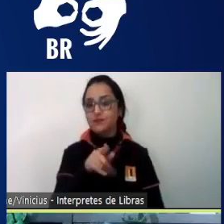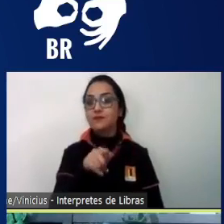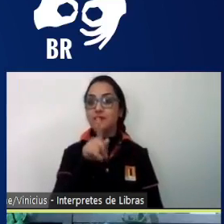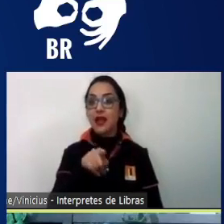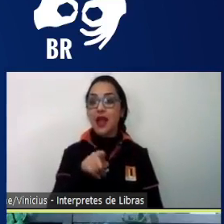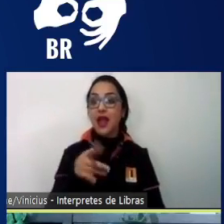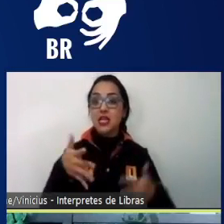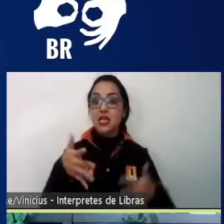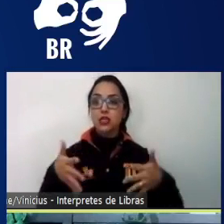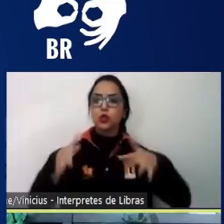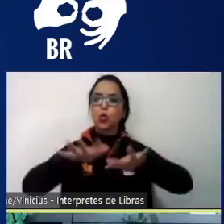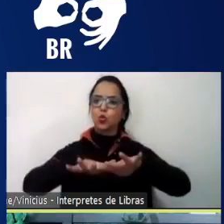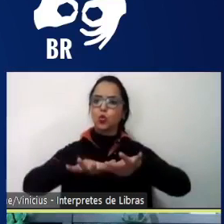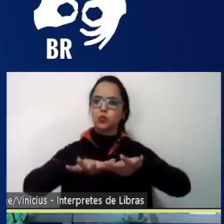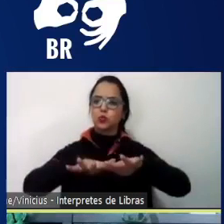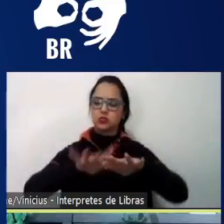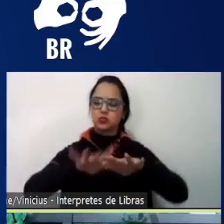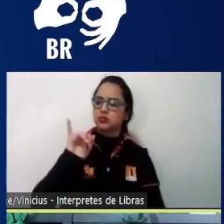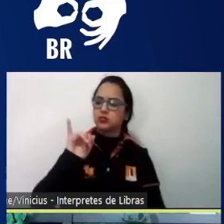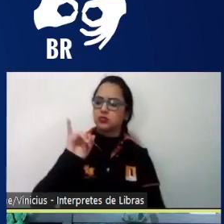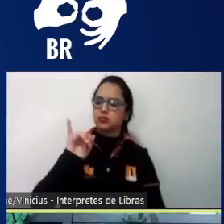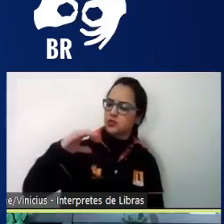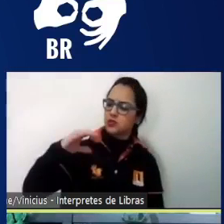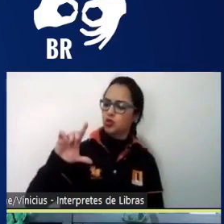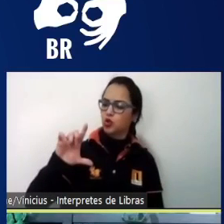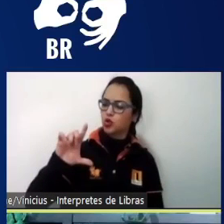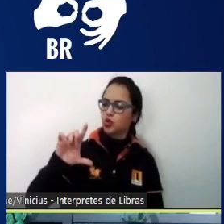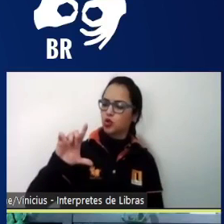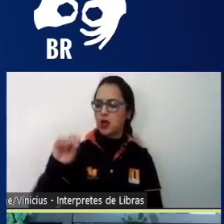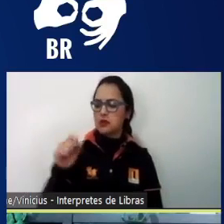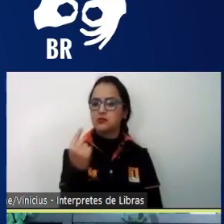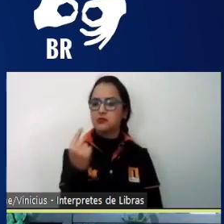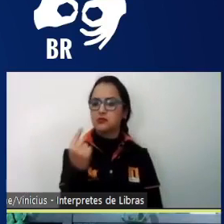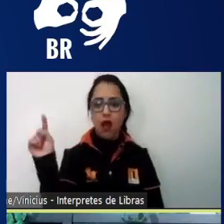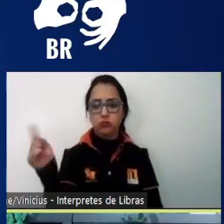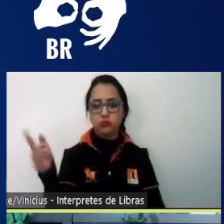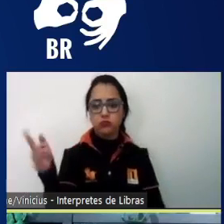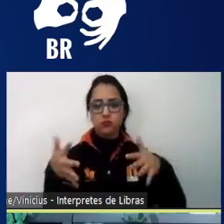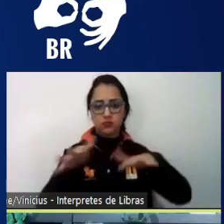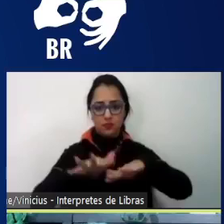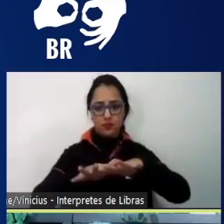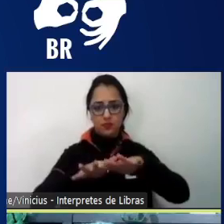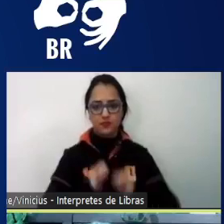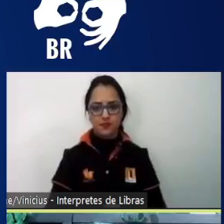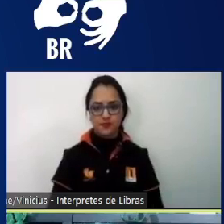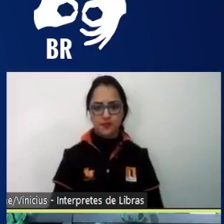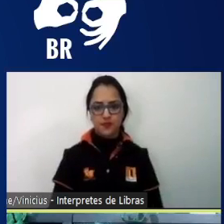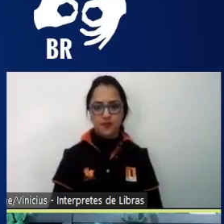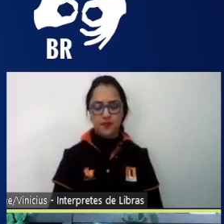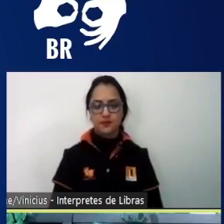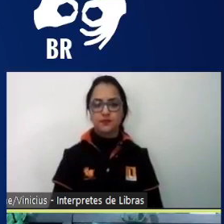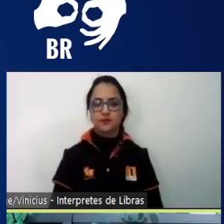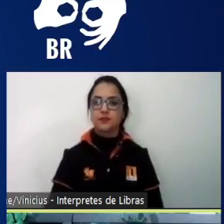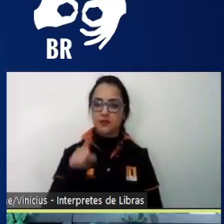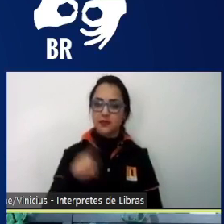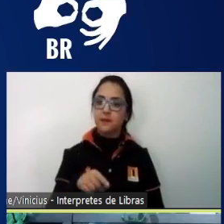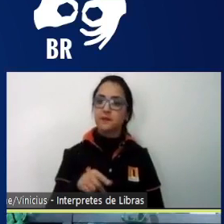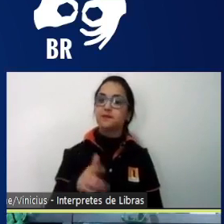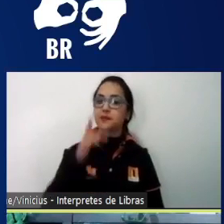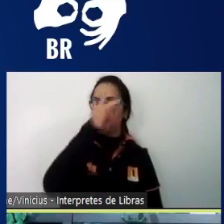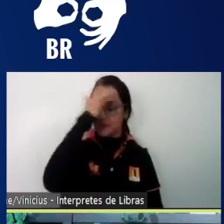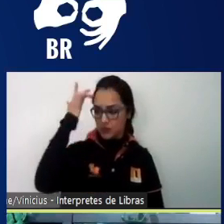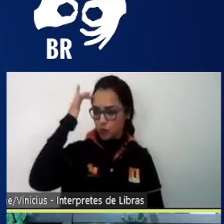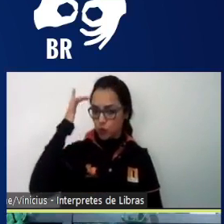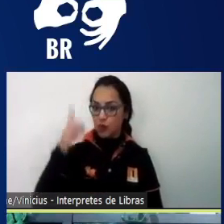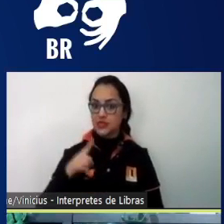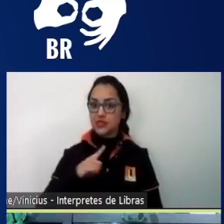significa a inclusão? Significa que as pessoas com identidades marginalizadas se sentem